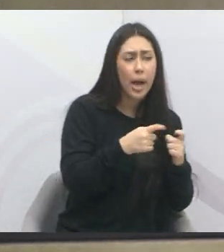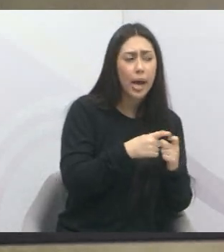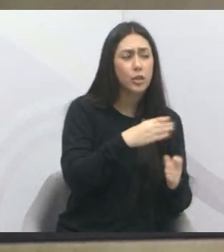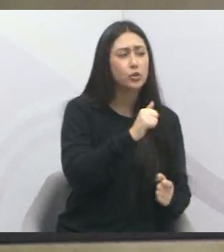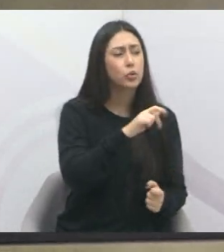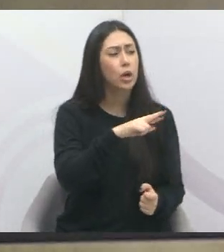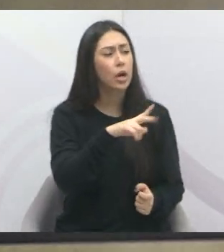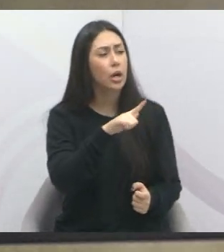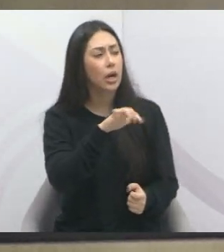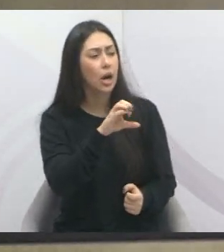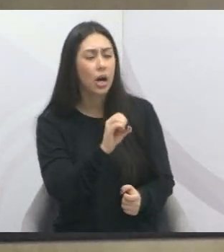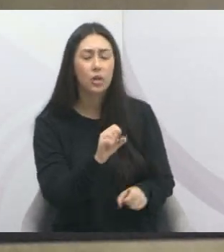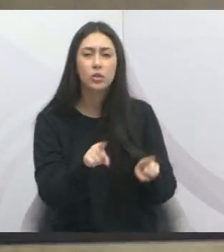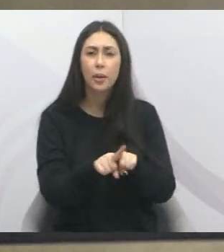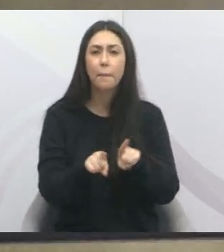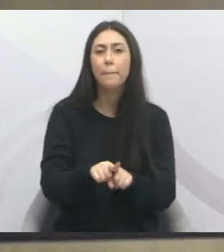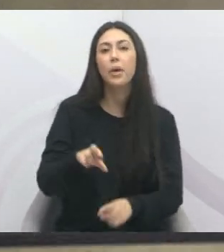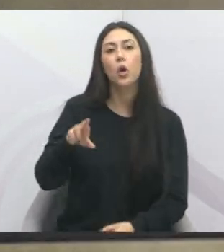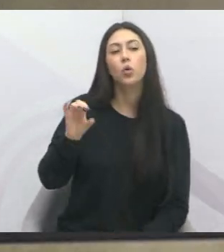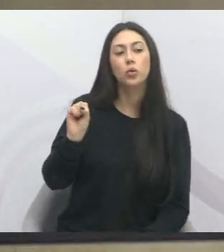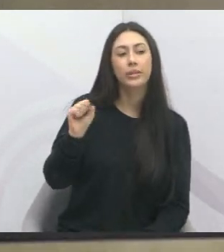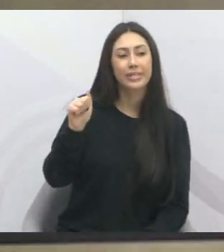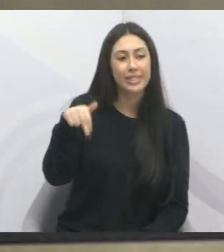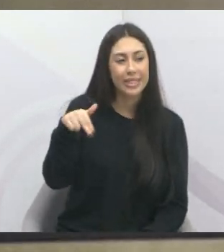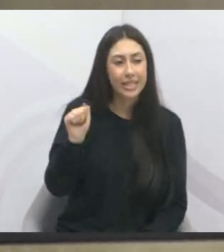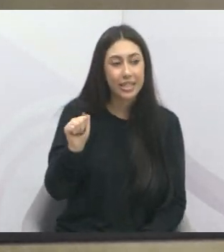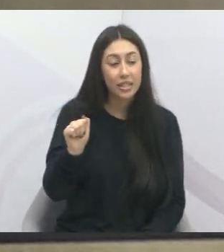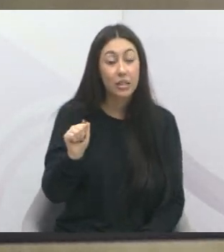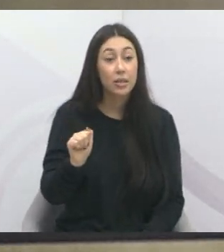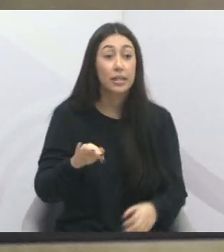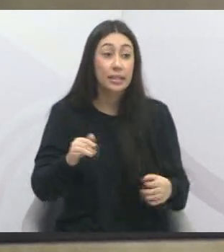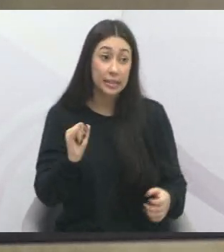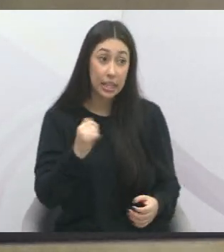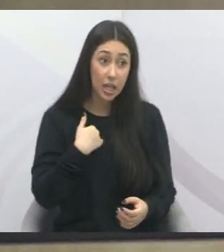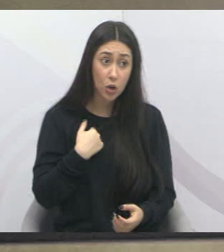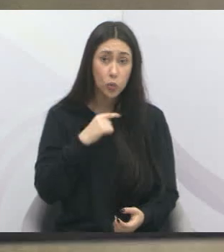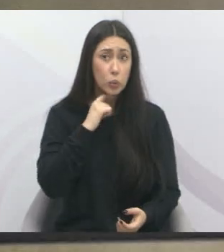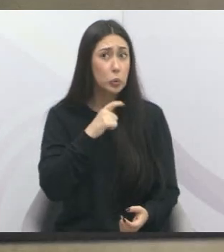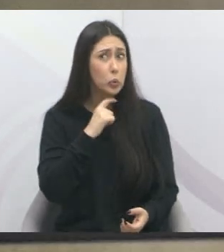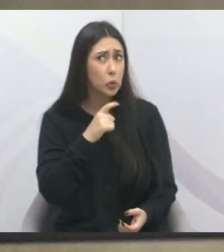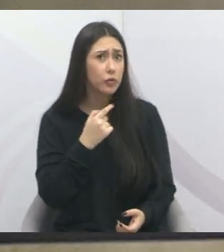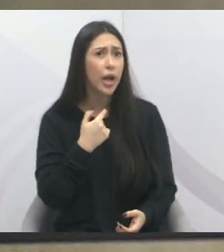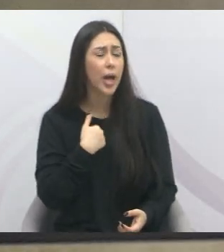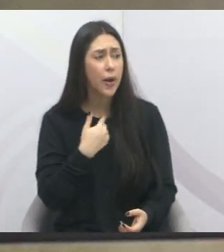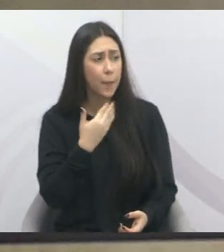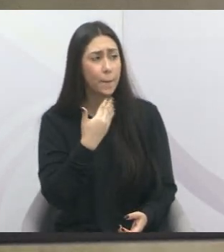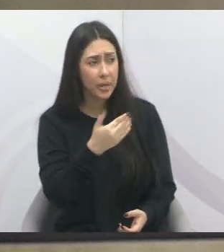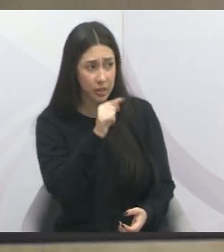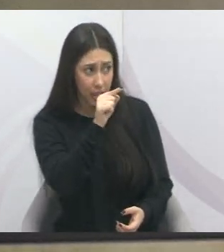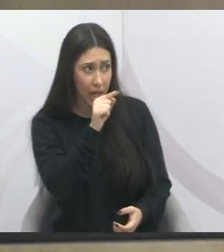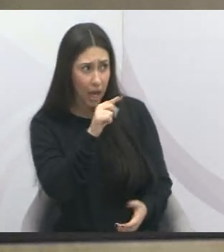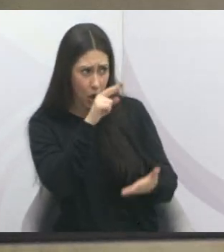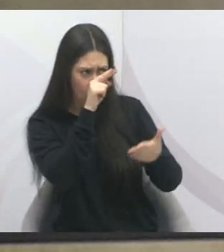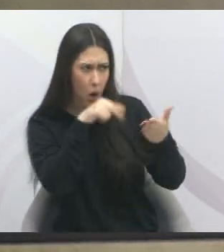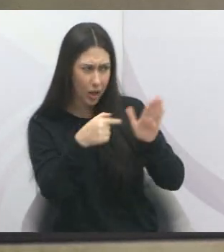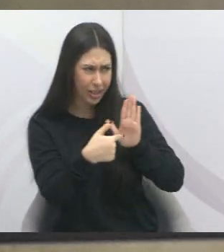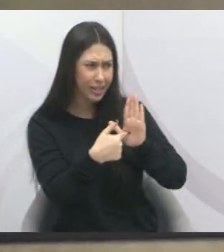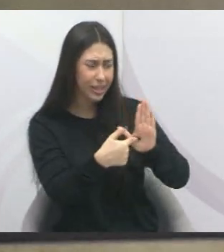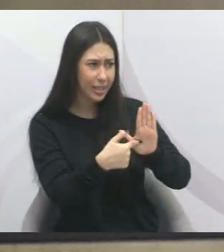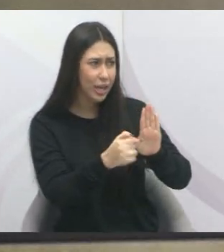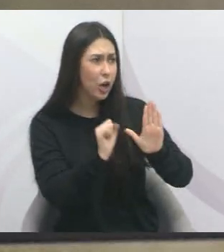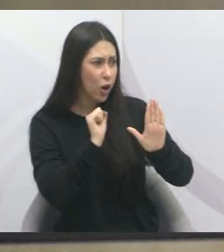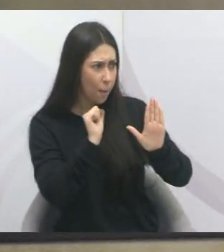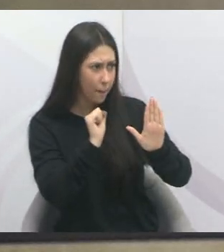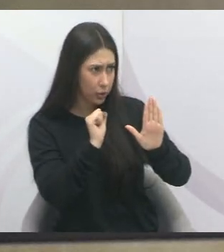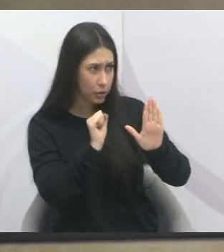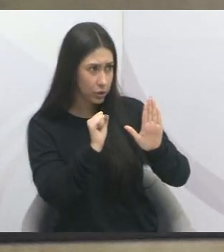nós temos médico auditor dentro da secretaria. Então, às vezes eu tenho dúvida, e eu falo para a Rebeca, pede para a doutora Solange olhar esse caso, se é caso